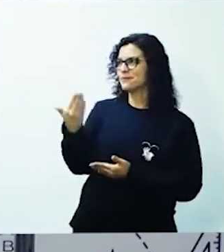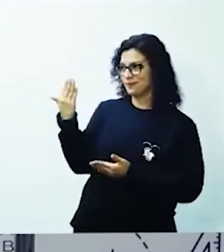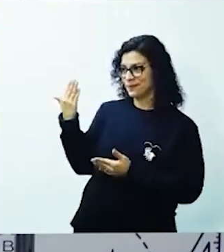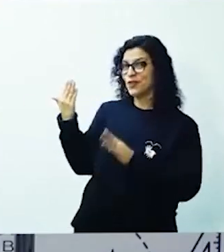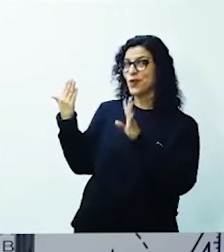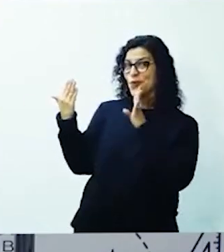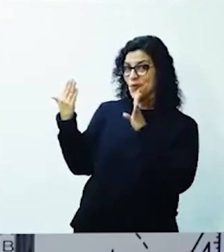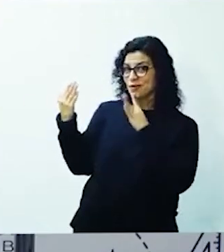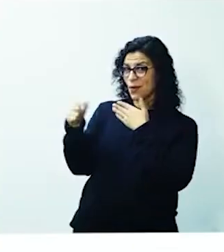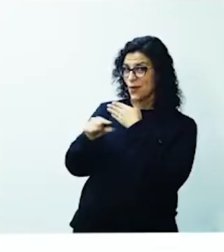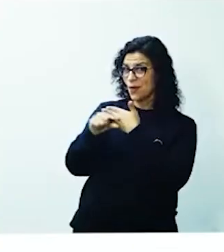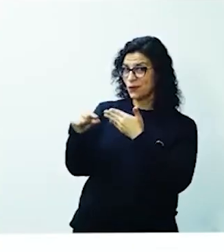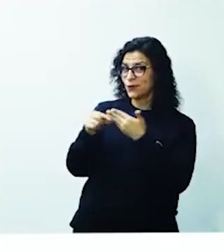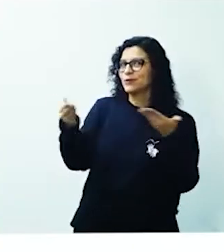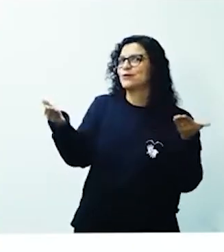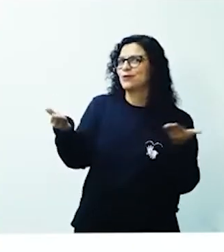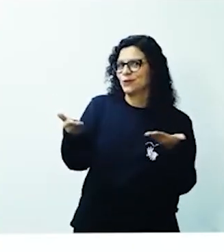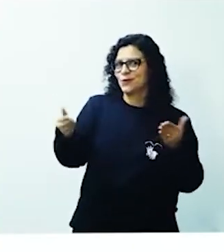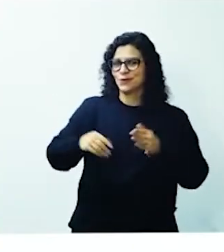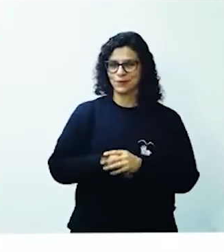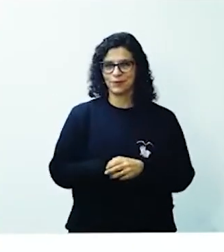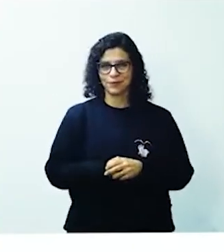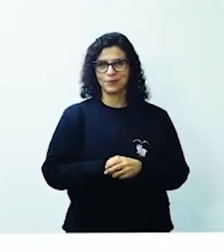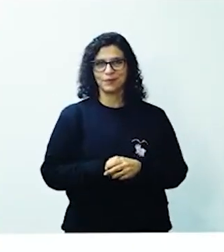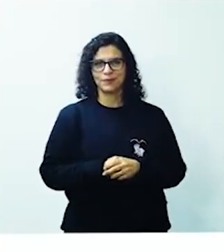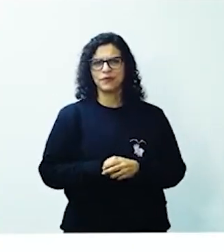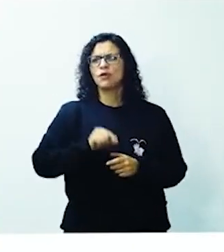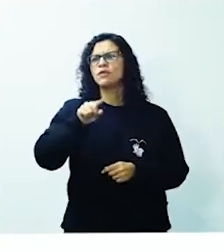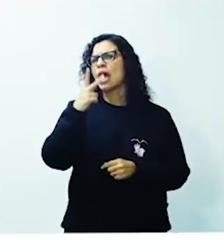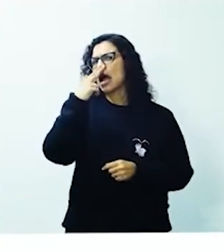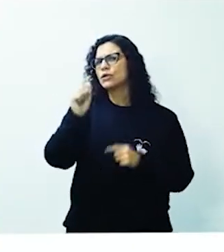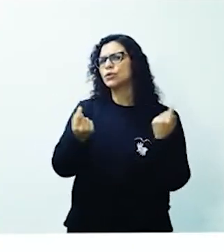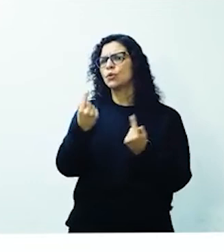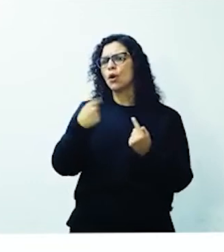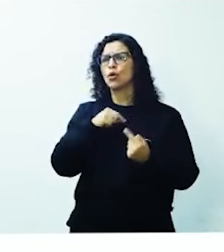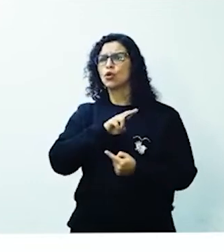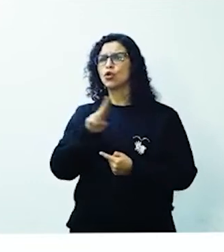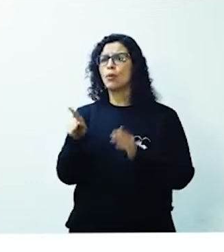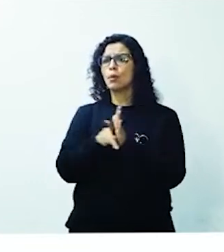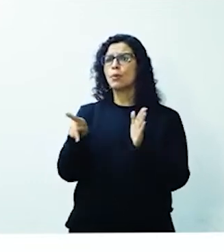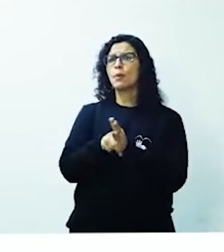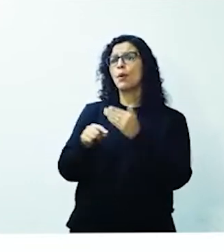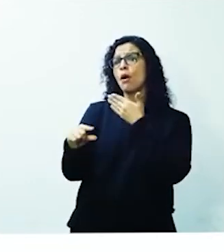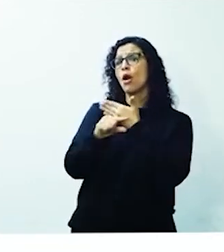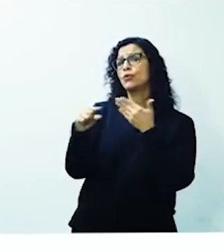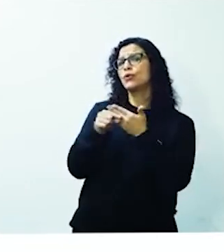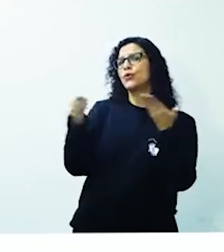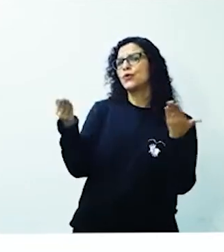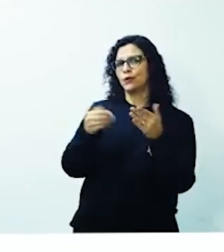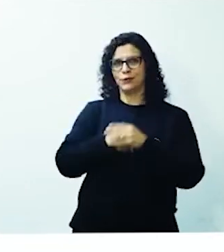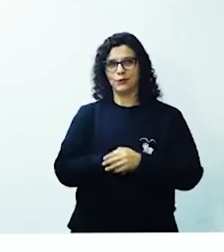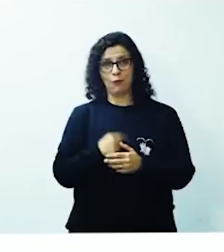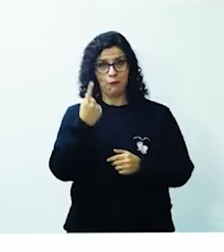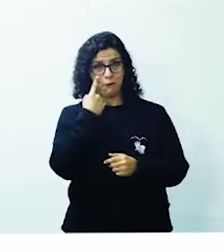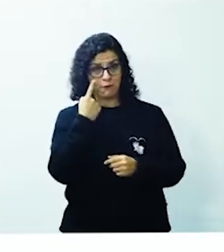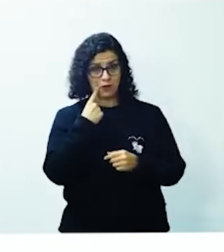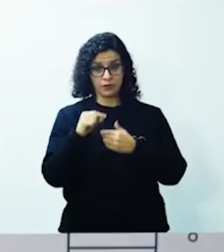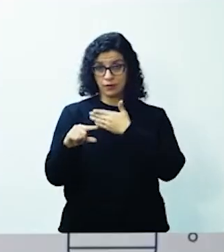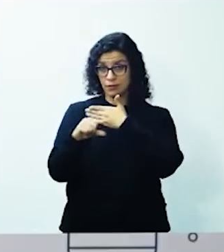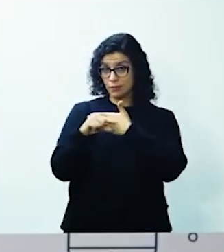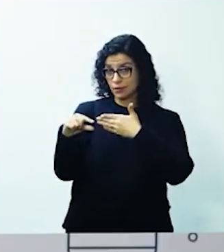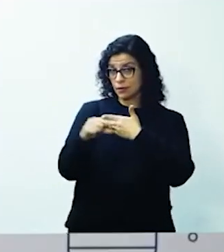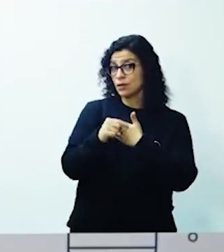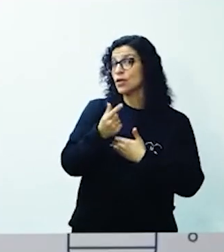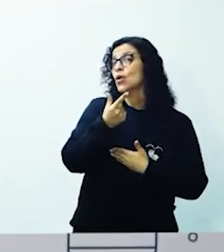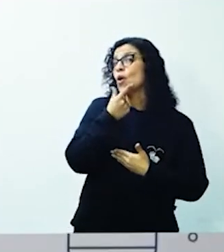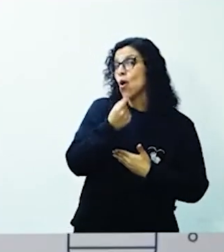conhecer o nosso autor de hoje. O que vocês acham de nós conhecermos o autor? Então, se é um autor,